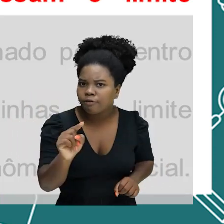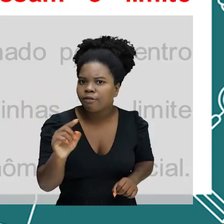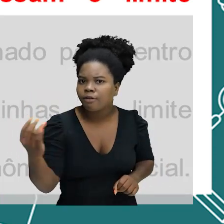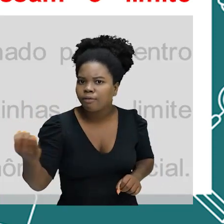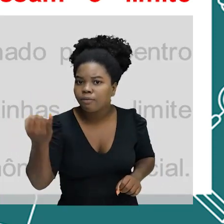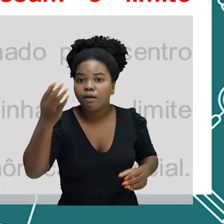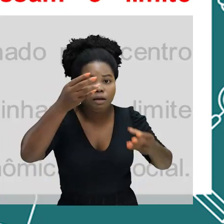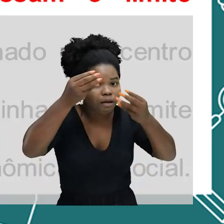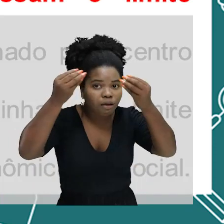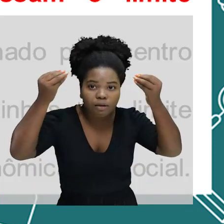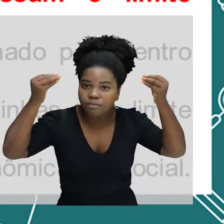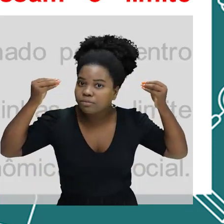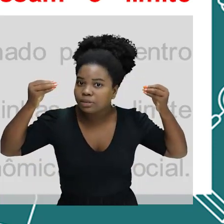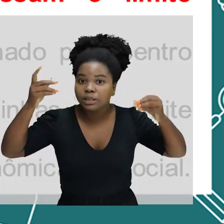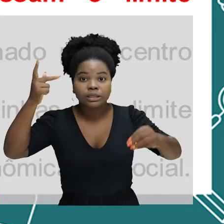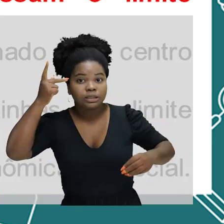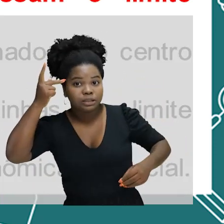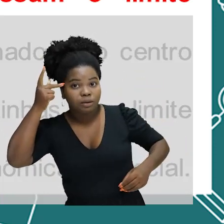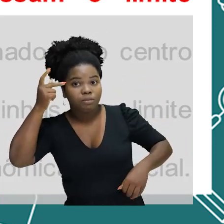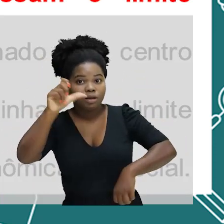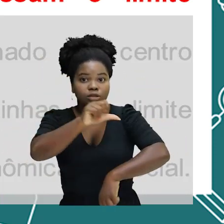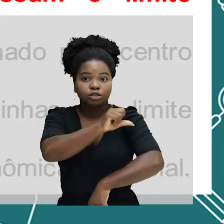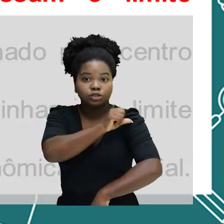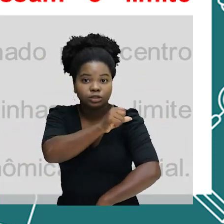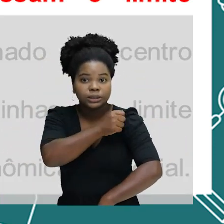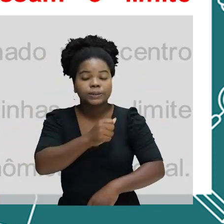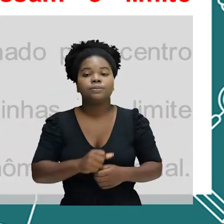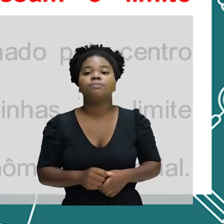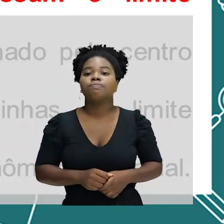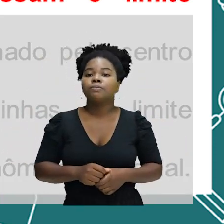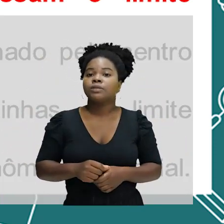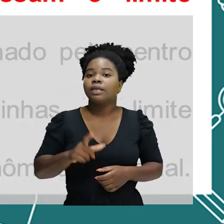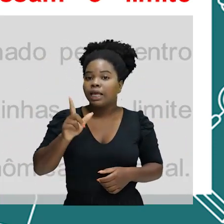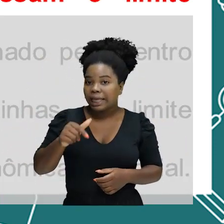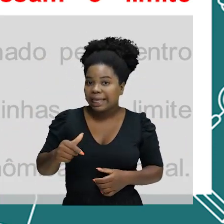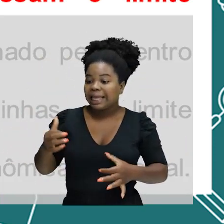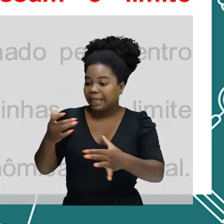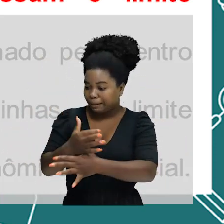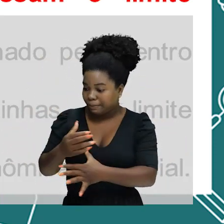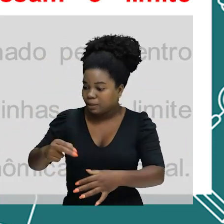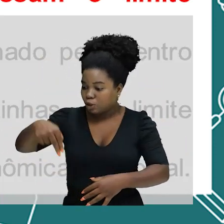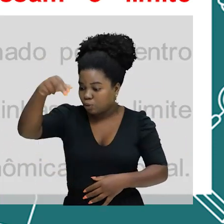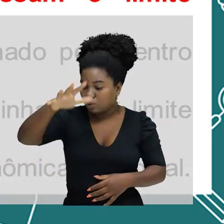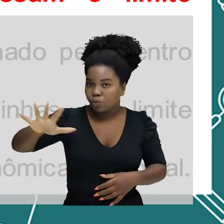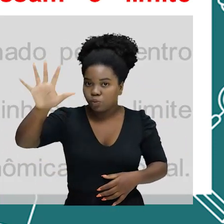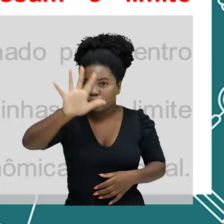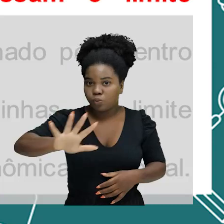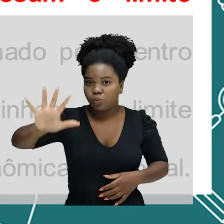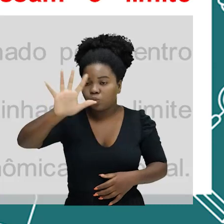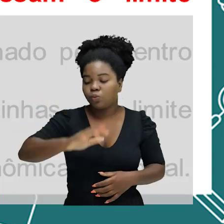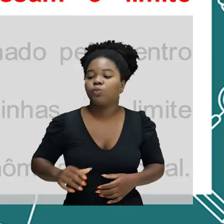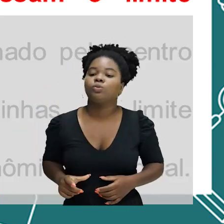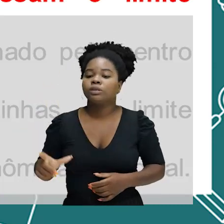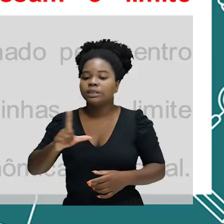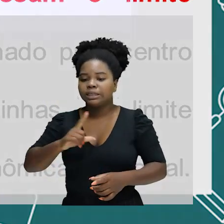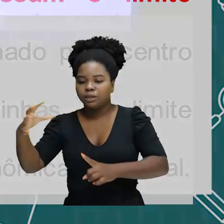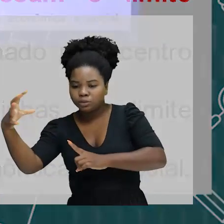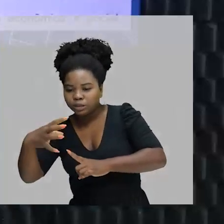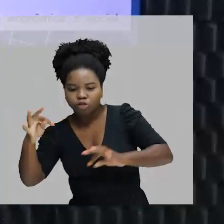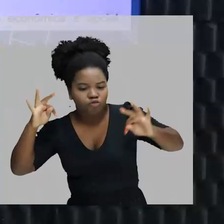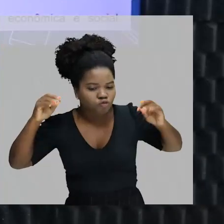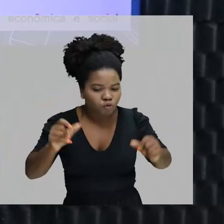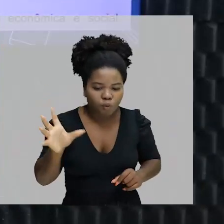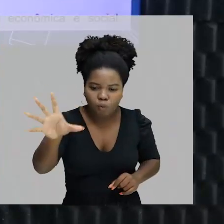não esqueça. São Paulo e Rio de Janeiro, além de serem metrópoles nacionais, cidades que exercem uma influência sobre todo o